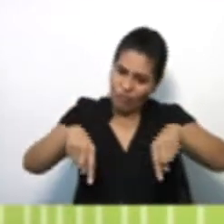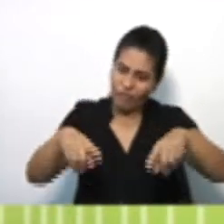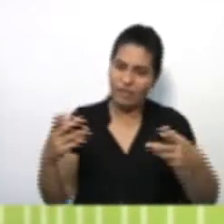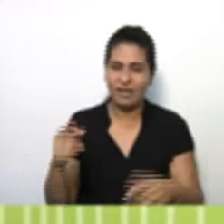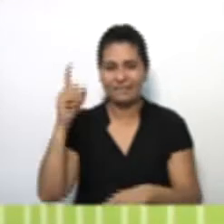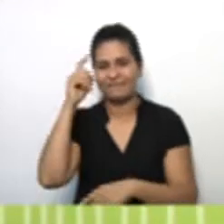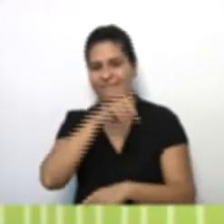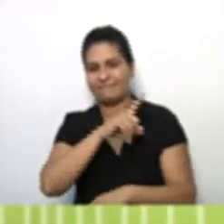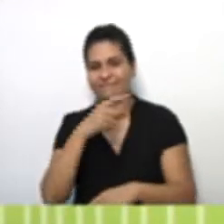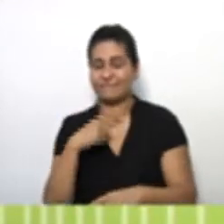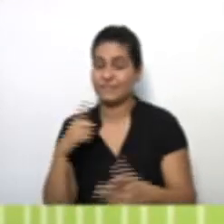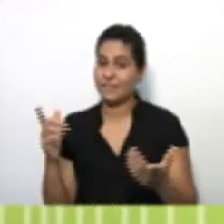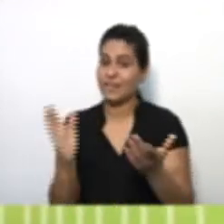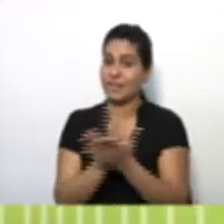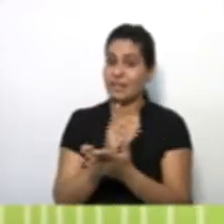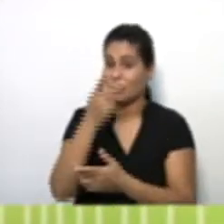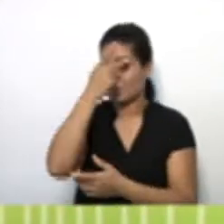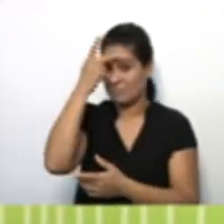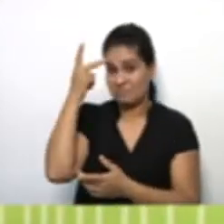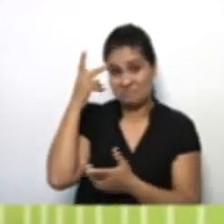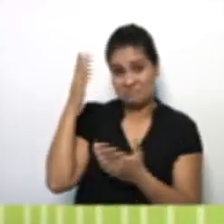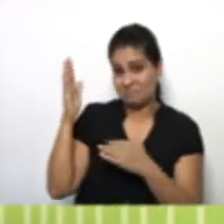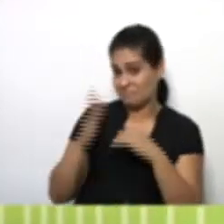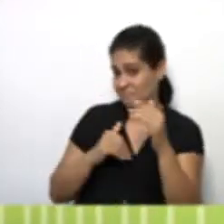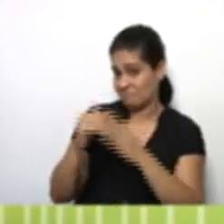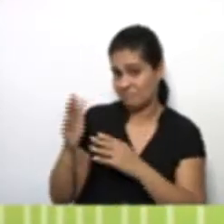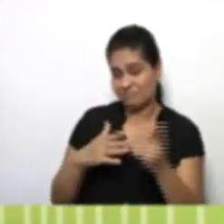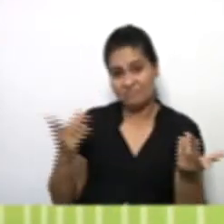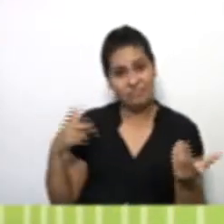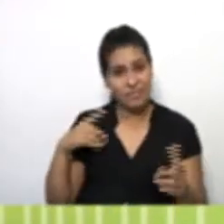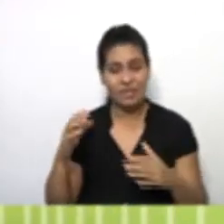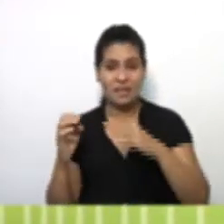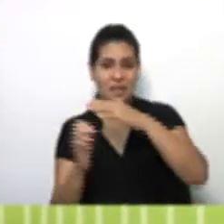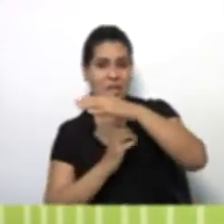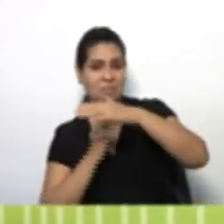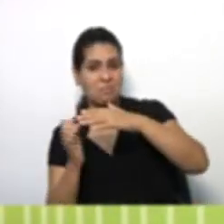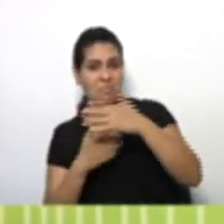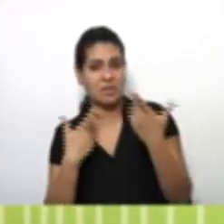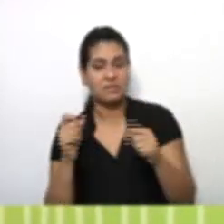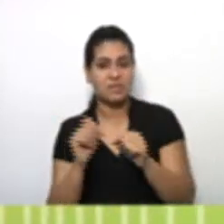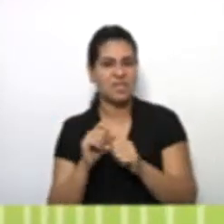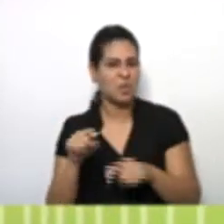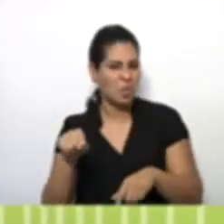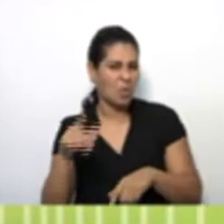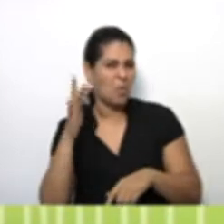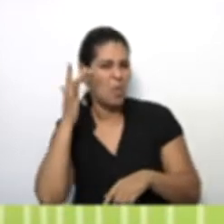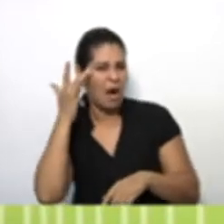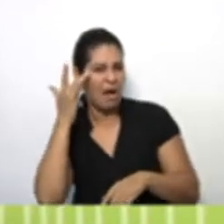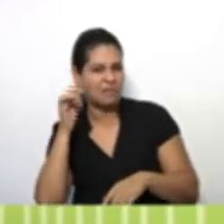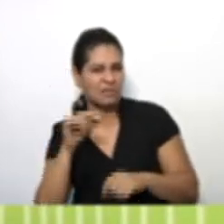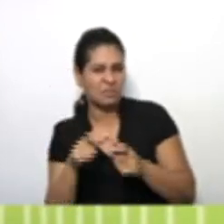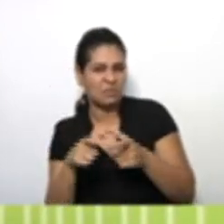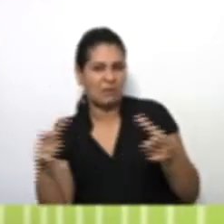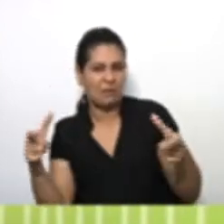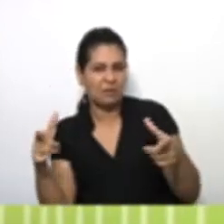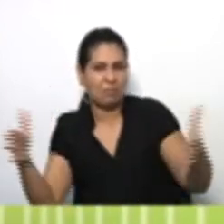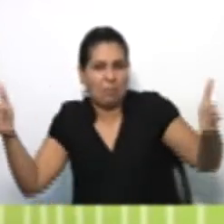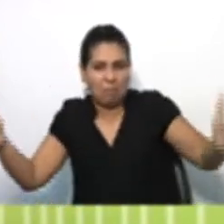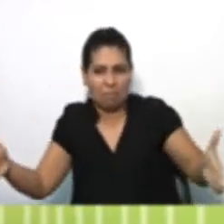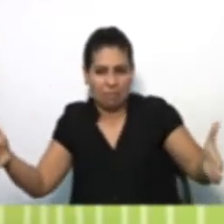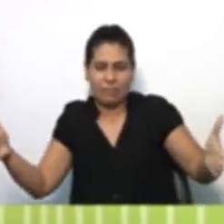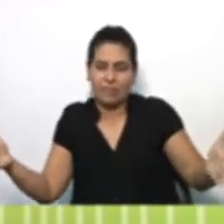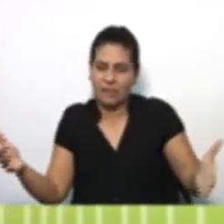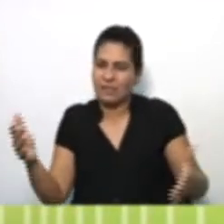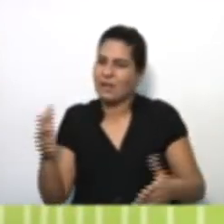E aí, alguma organização chegou numa tecnologia maior e falou o seguinte: eu acho que essa fita está muito grande, esse aparelho também está